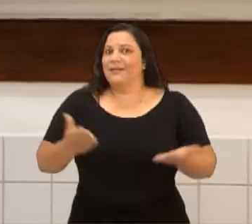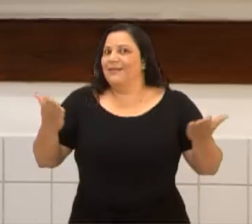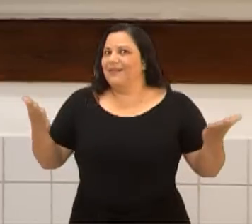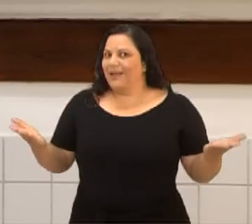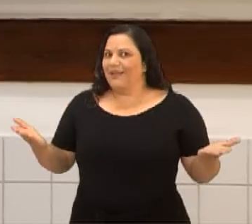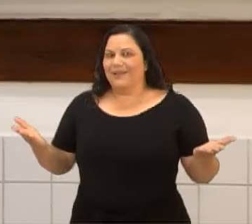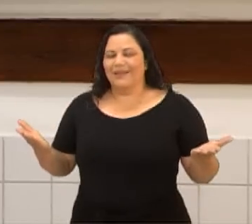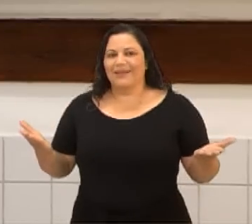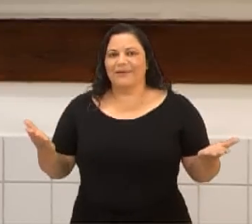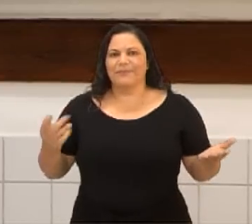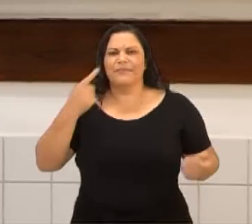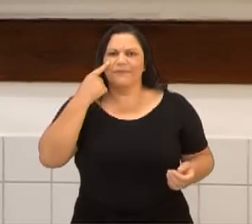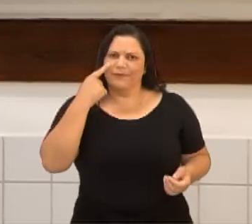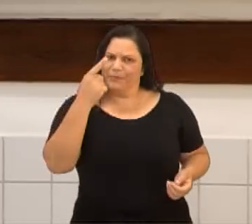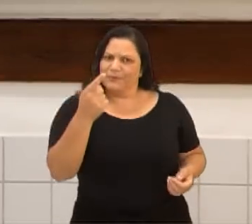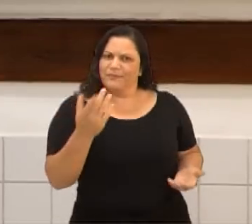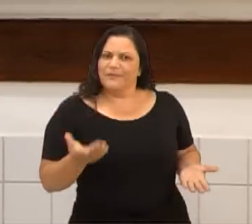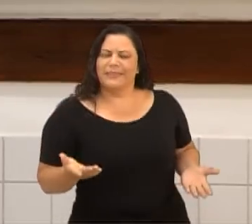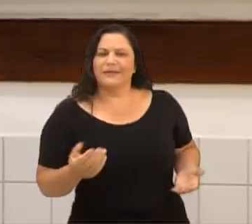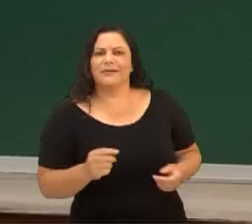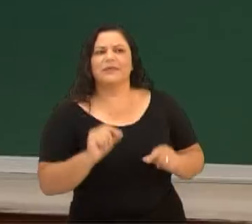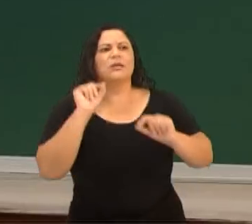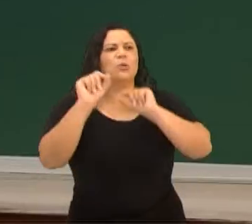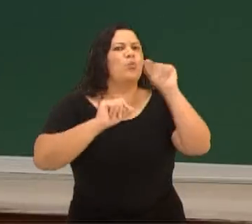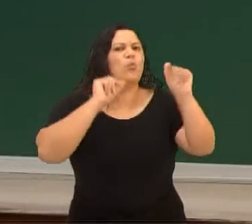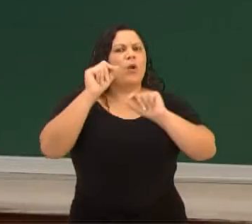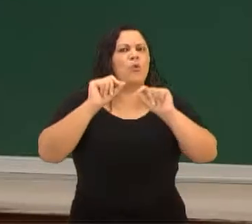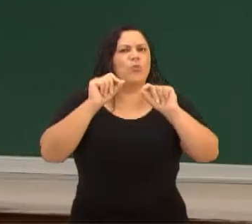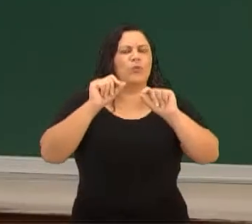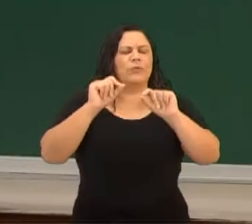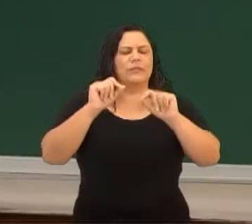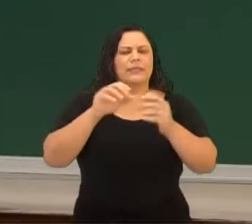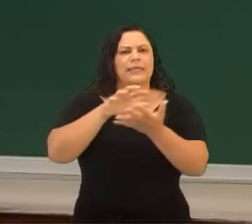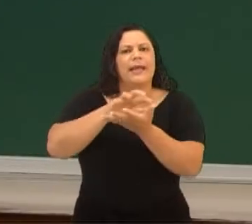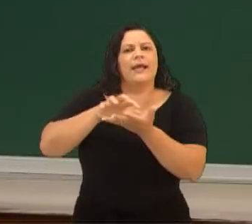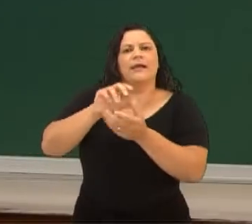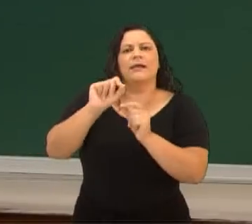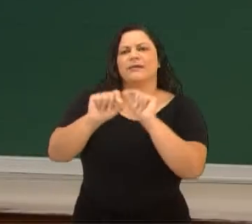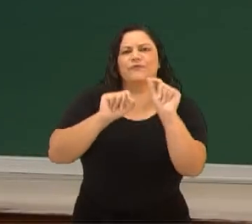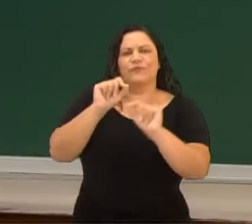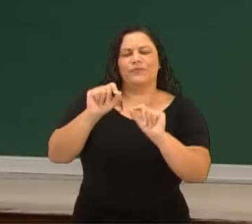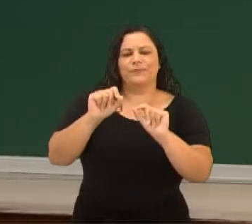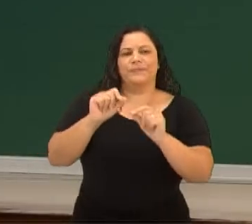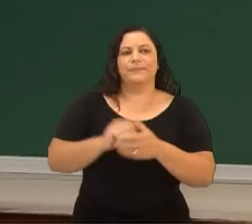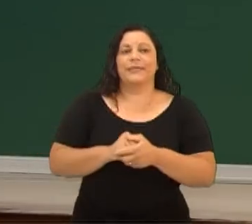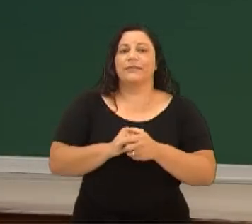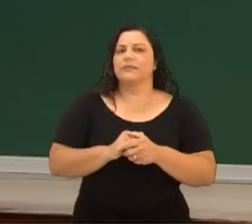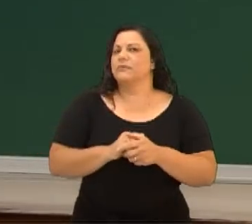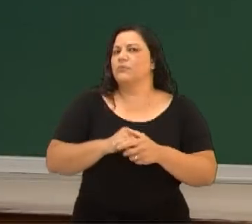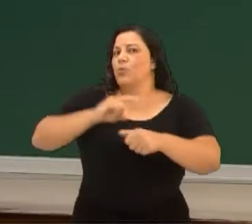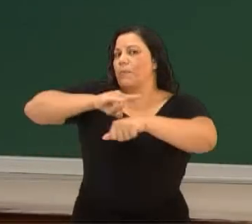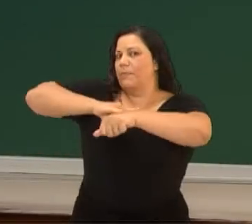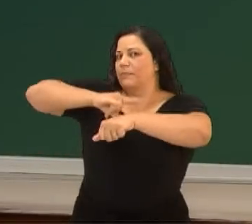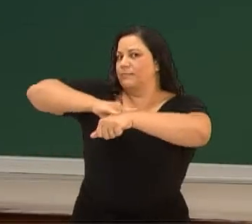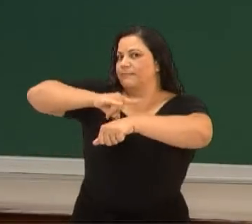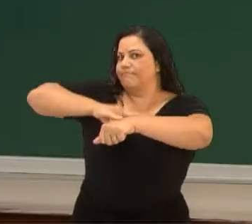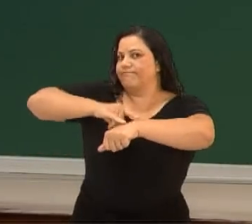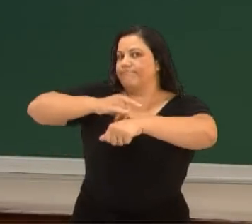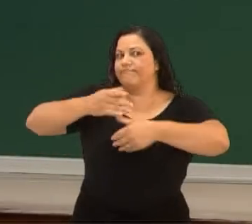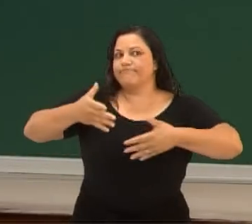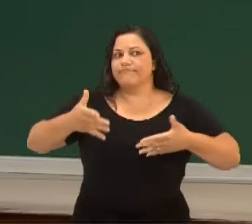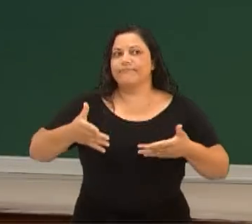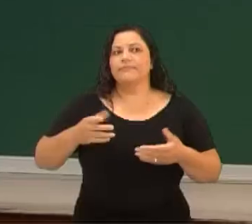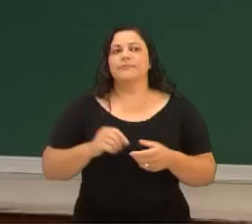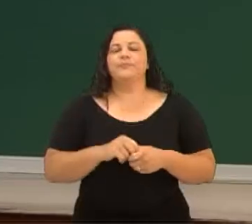E aí, vamos olhar qual é o formato do nosso banheiro? Prestem atenção aqui, ó. O banheiro,